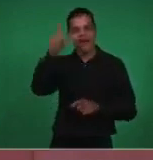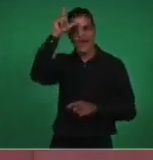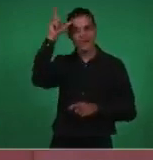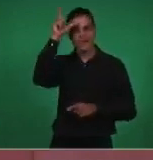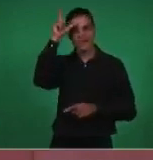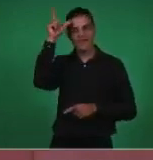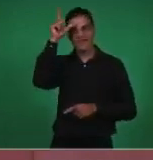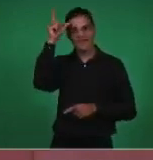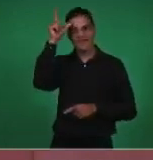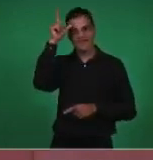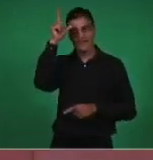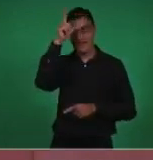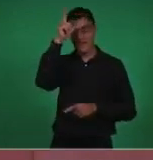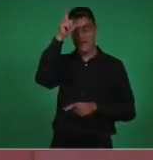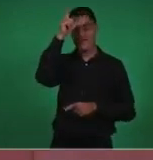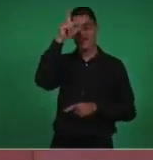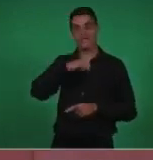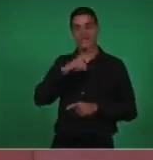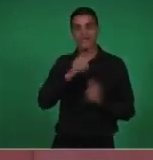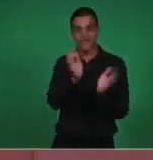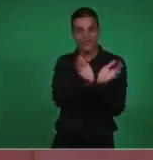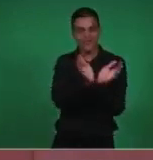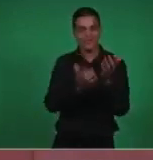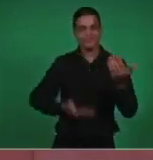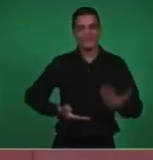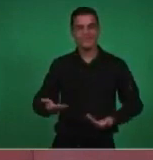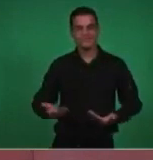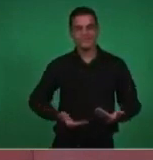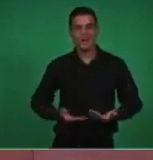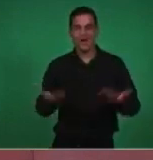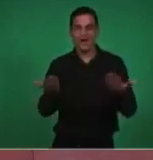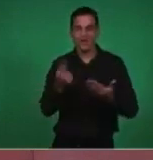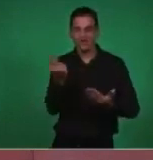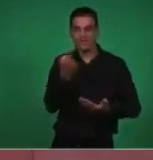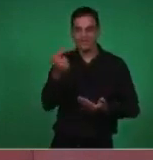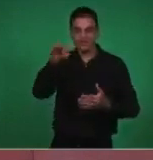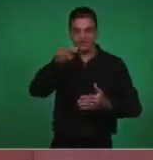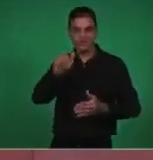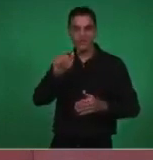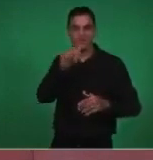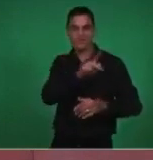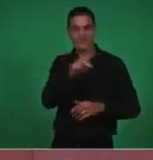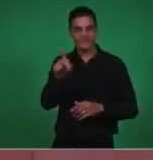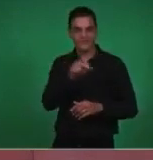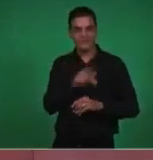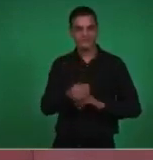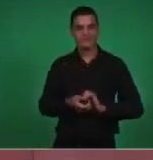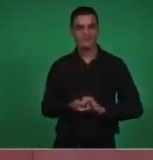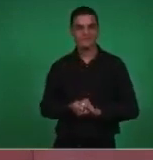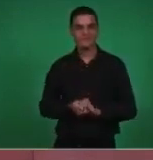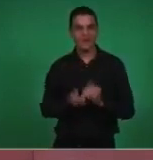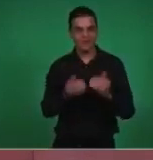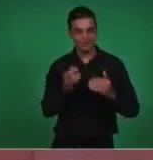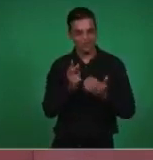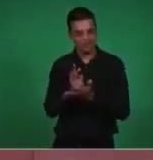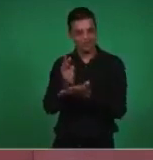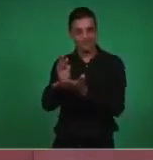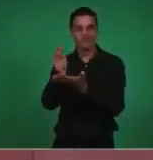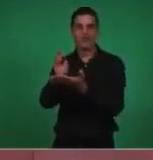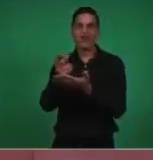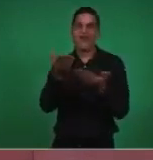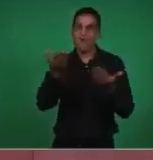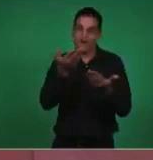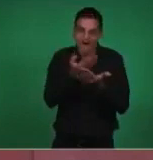desse seminário. Uma alegria, nós vamos chamar o professor para dar sequência a